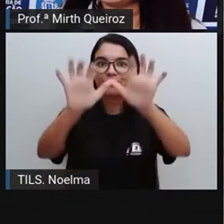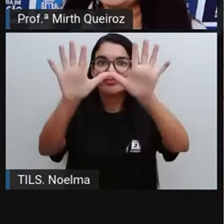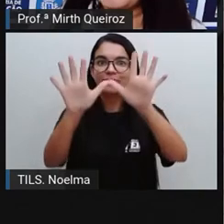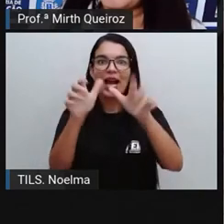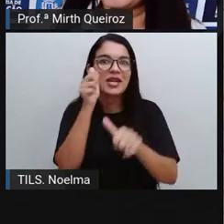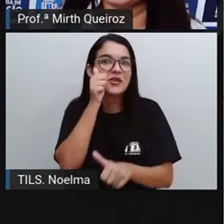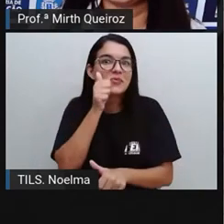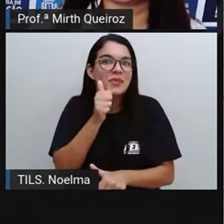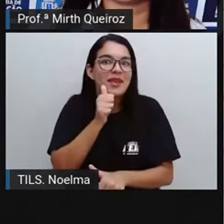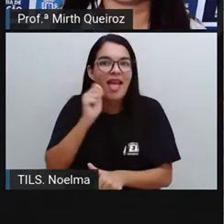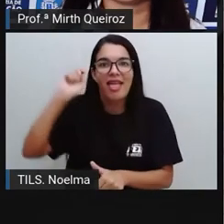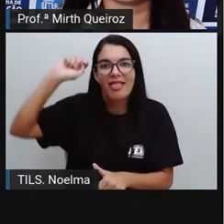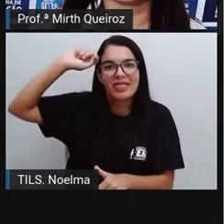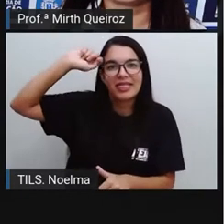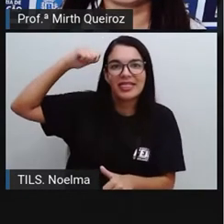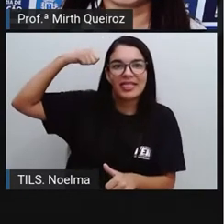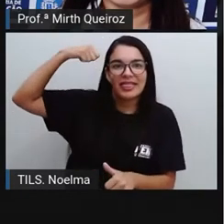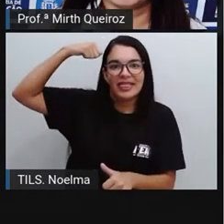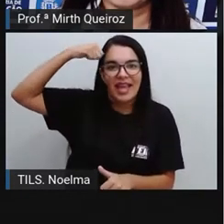uma mulher.